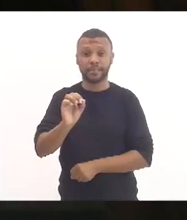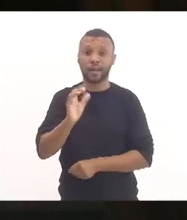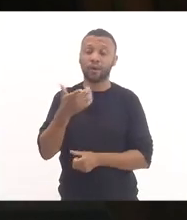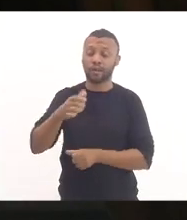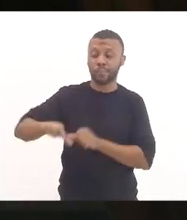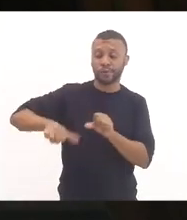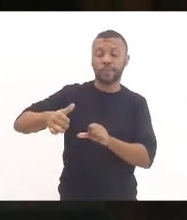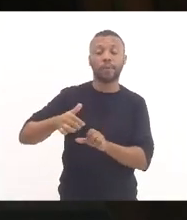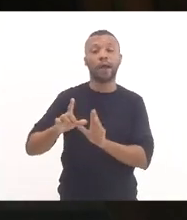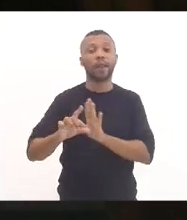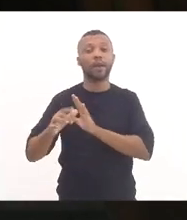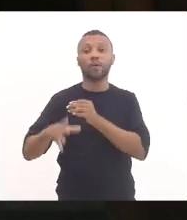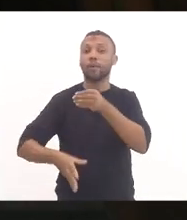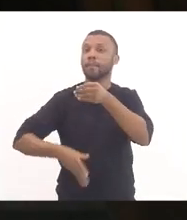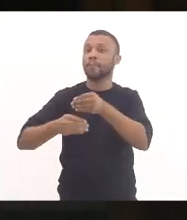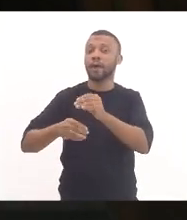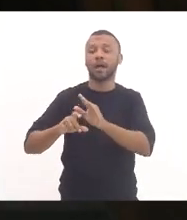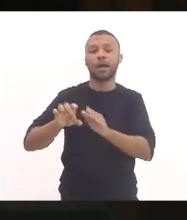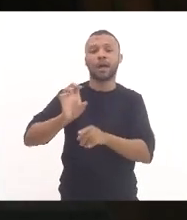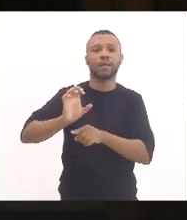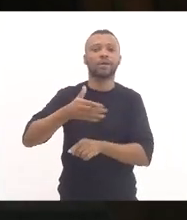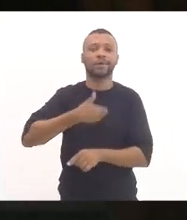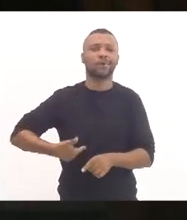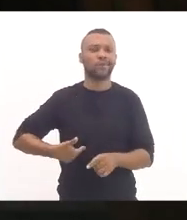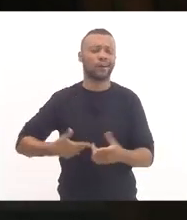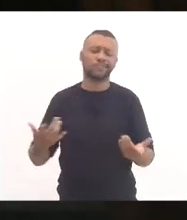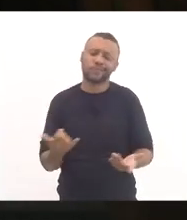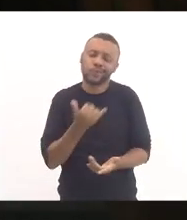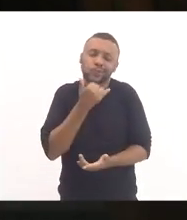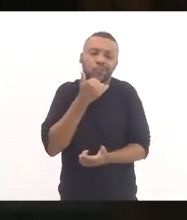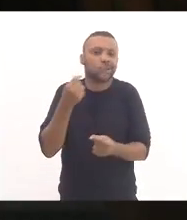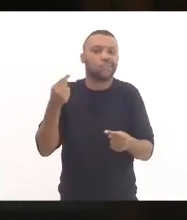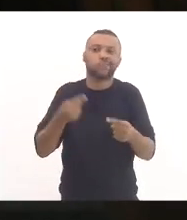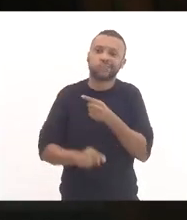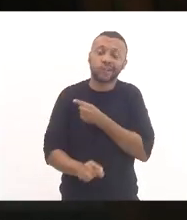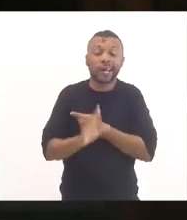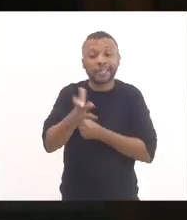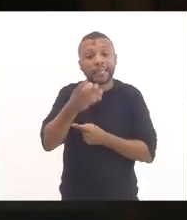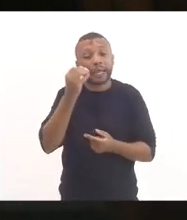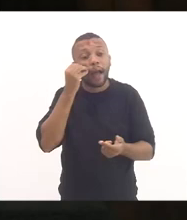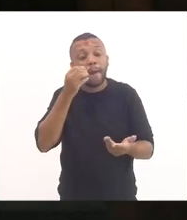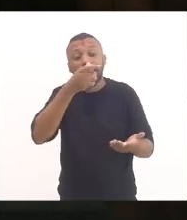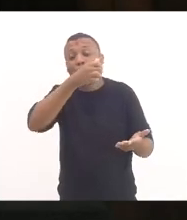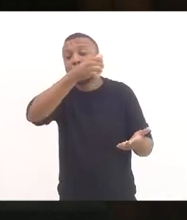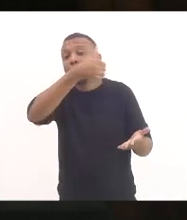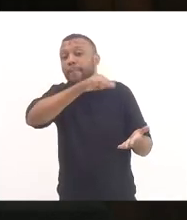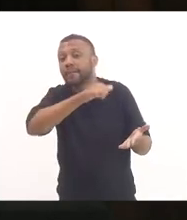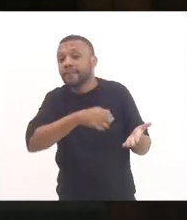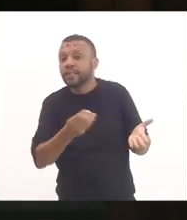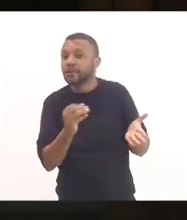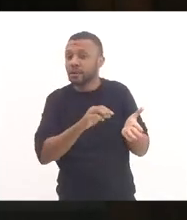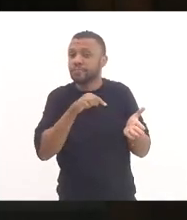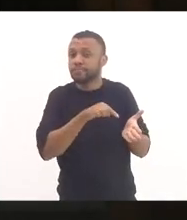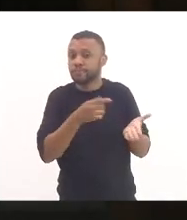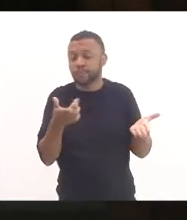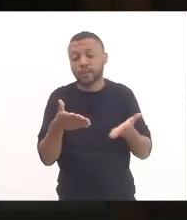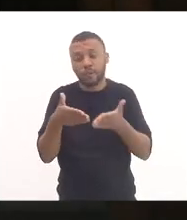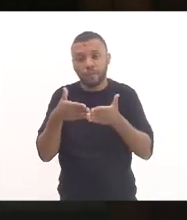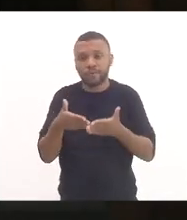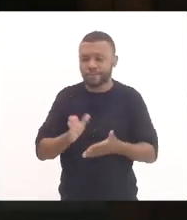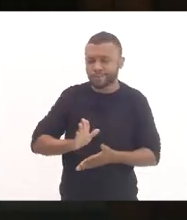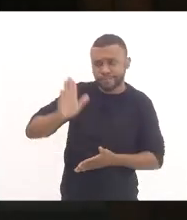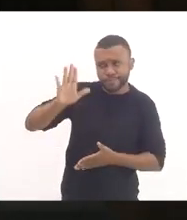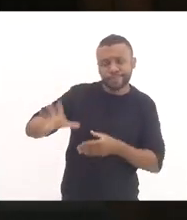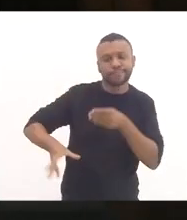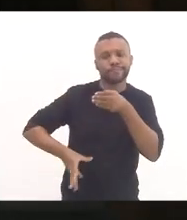complementar Estadual veja Deputado não faz a menor sentiu na justiça Está prevista e por favor tem muito a